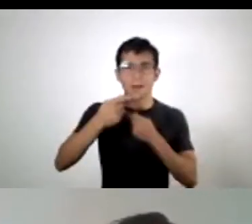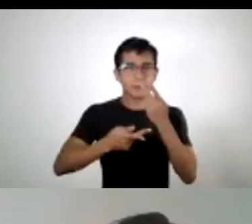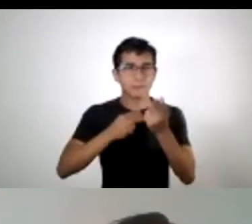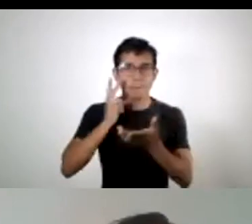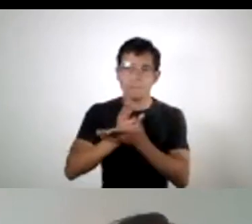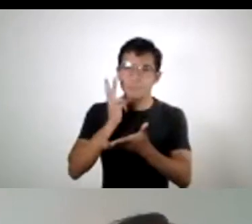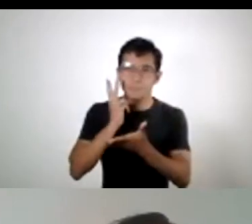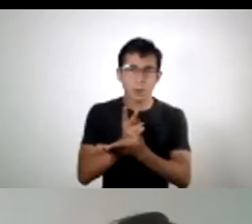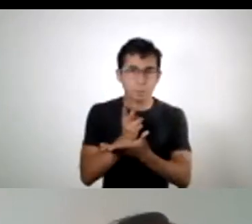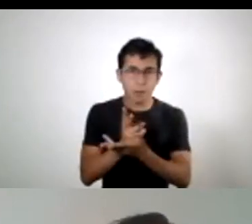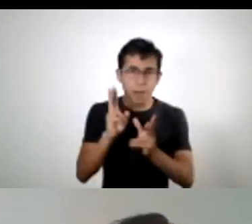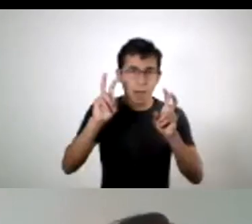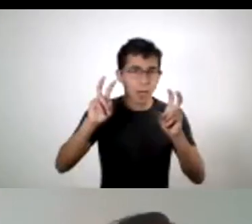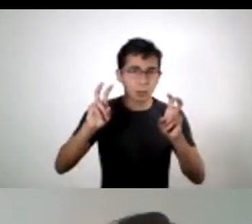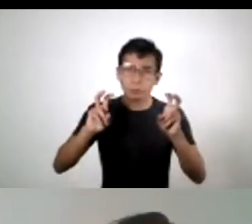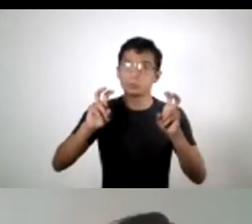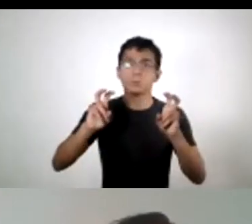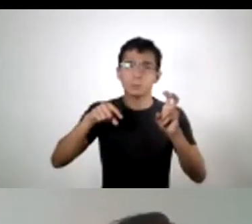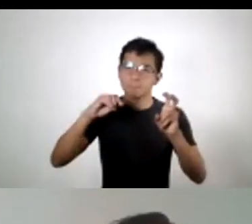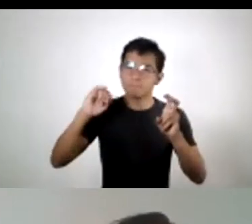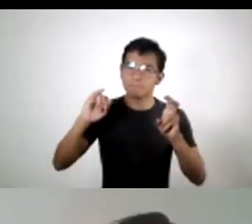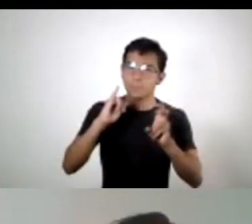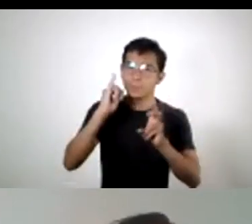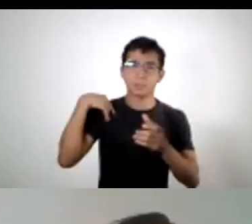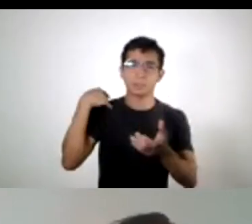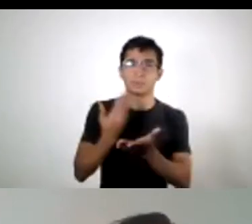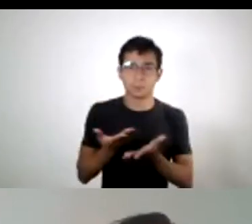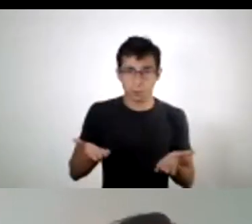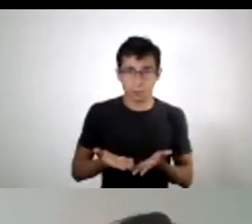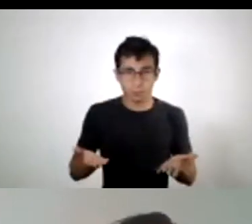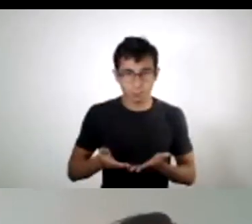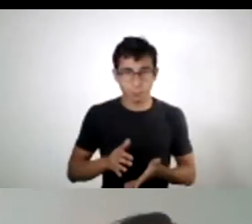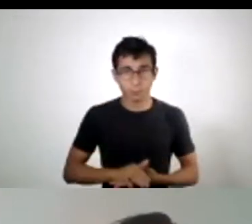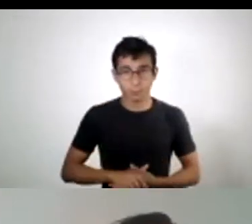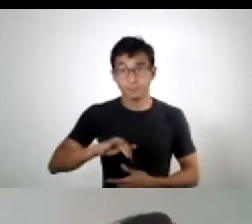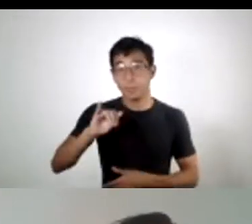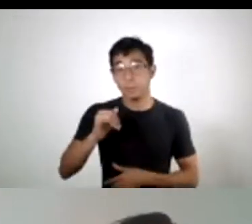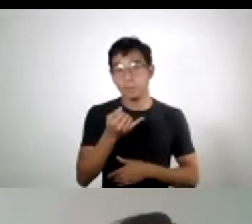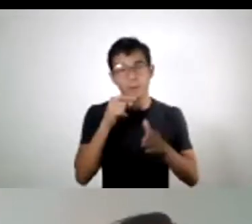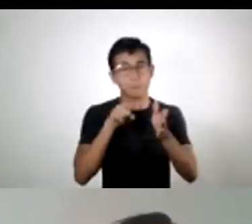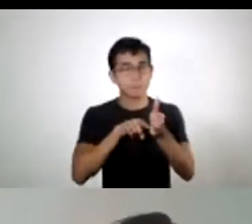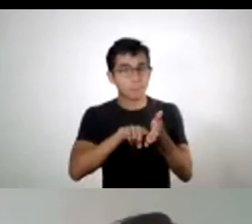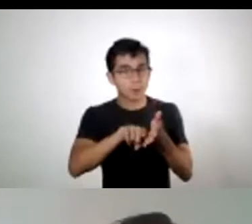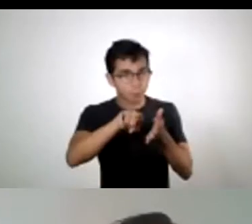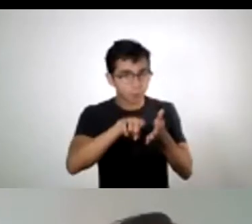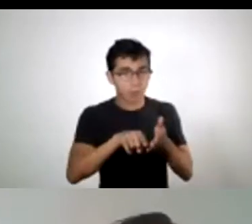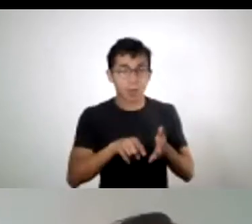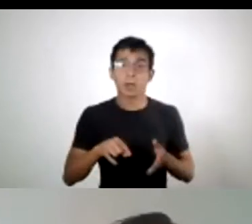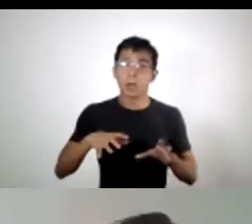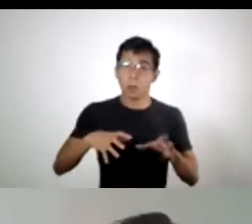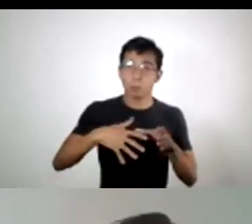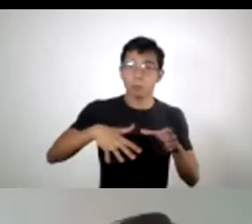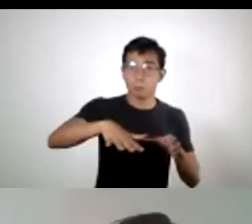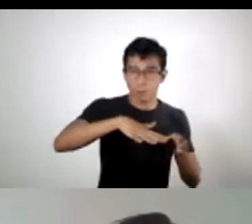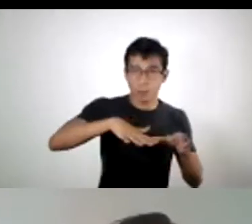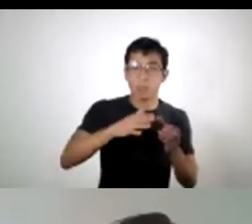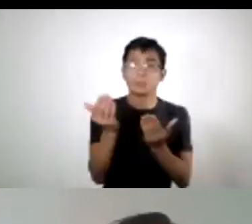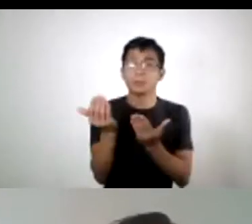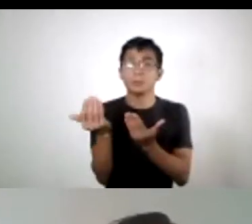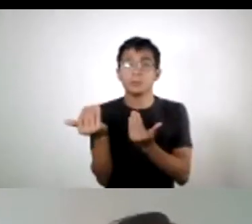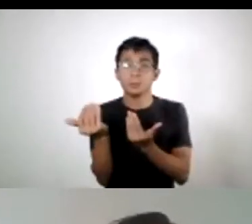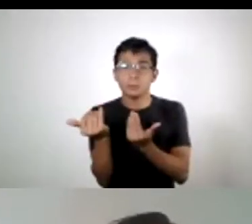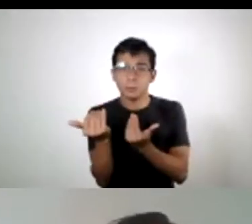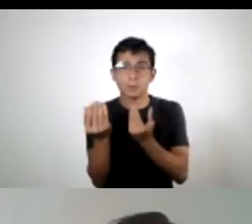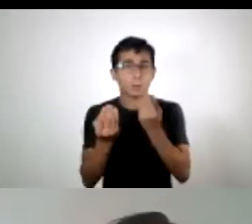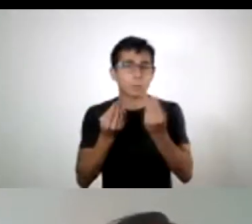atual. E aí, aproveitando para fazer uma pergunta, eu queria saber como é que é a relação com os jovens, porque a gente viu aí o personagem que saiu do